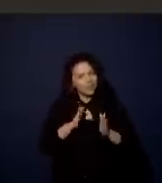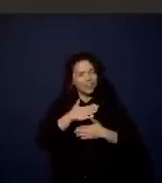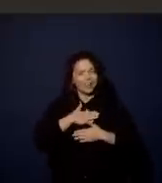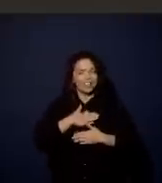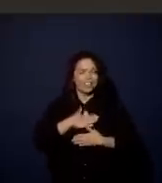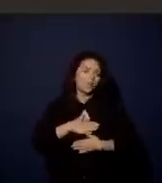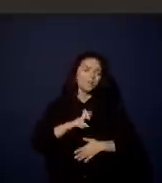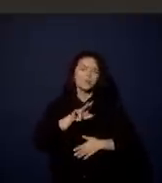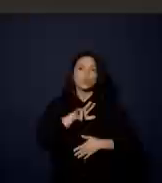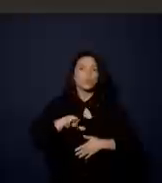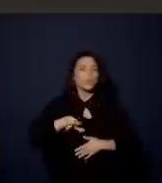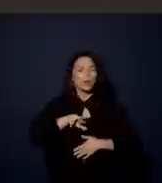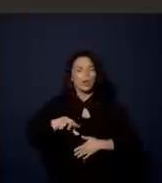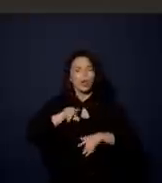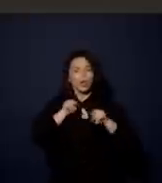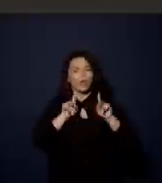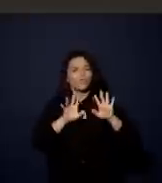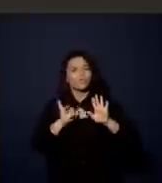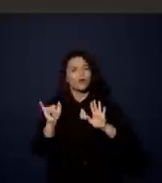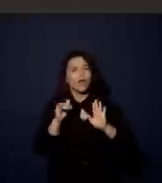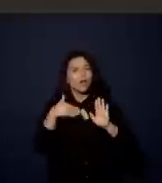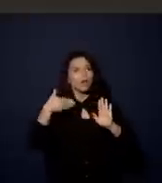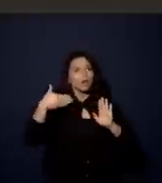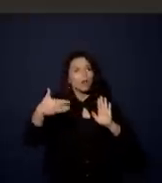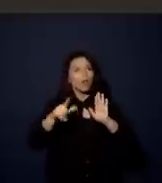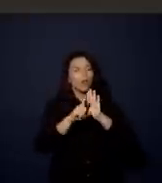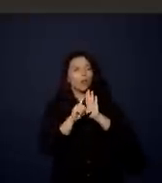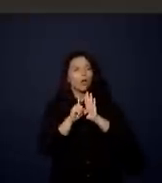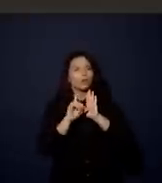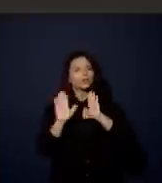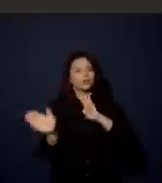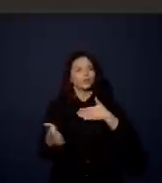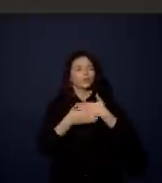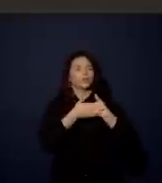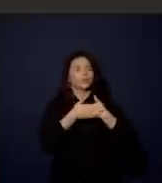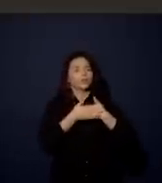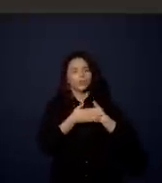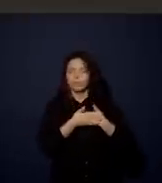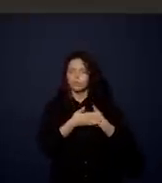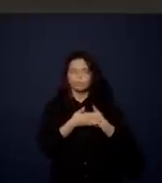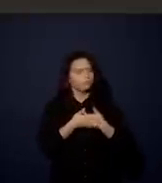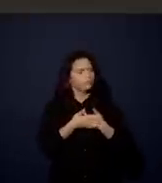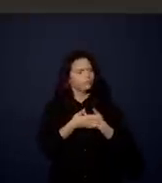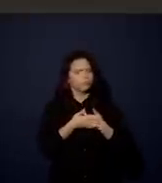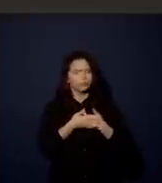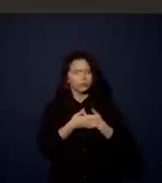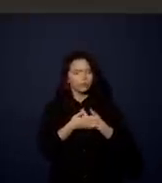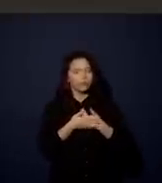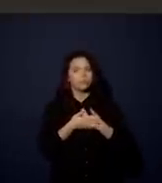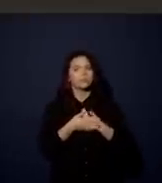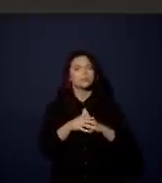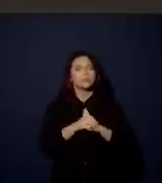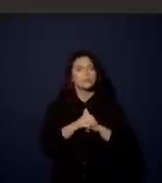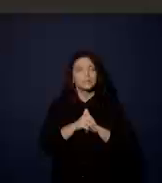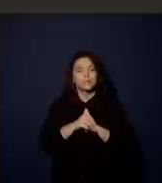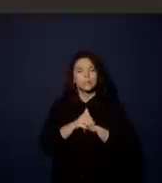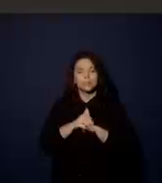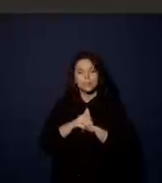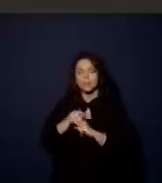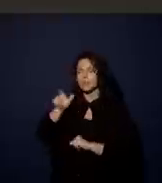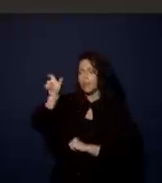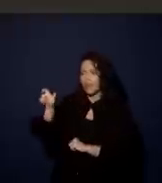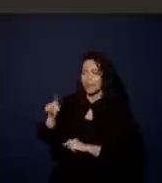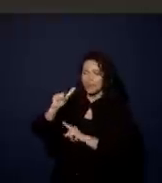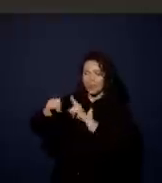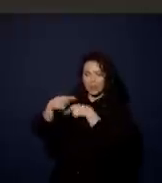uma pergunta não é as lojas e vou deixar o Fusca aqui falar sobre a única